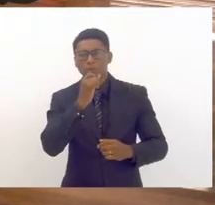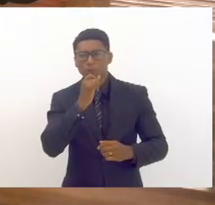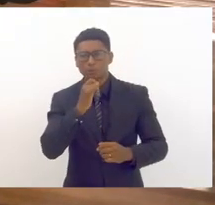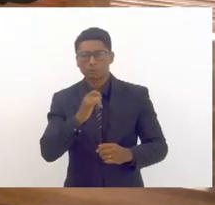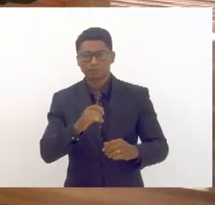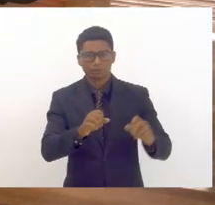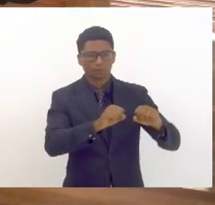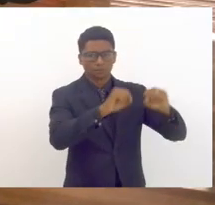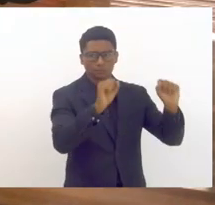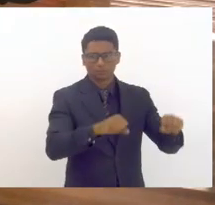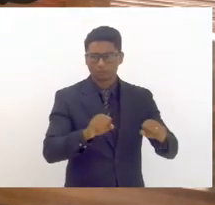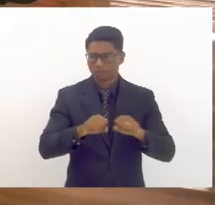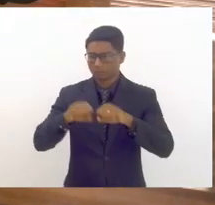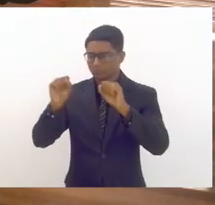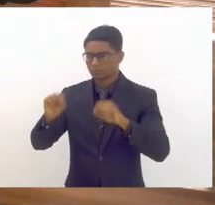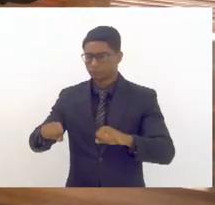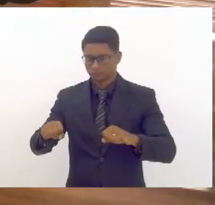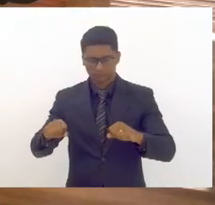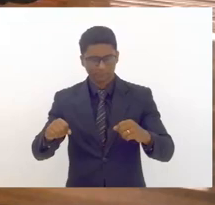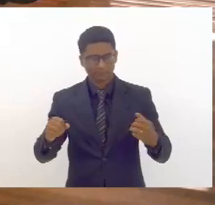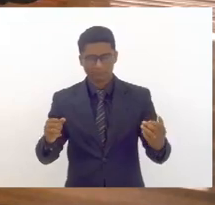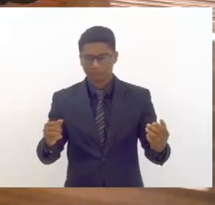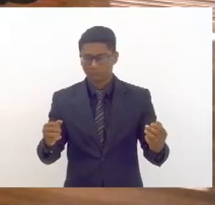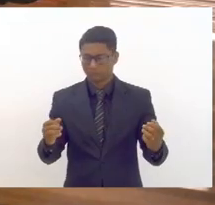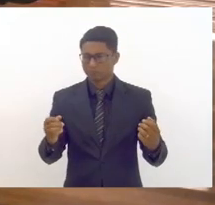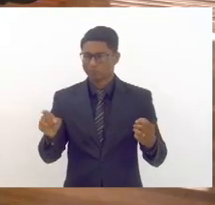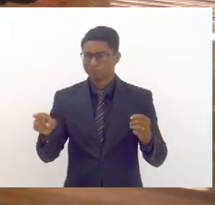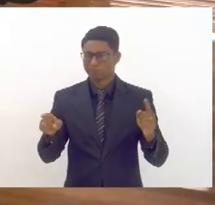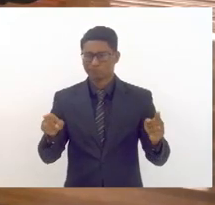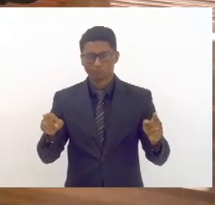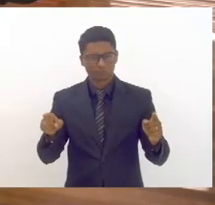né? Pode ter, assim, por mais que a gente tenha,